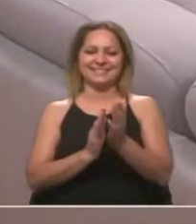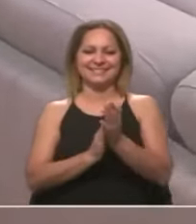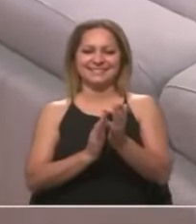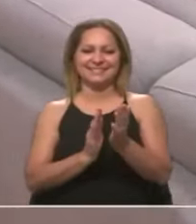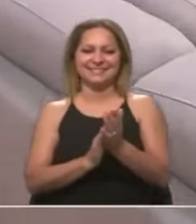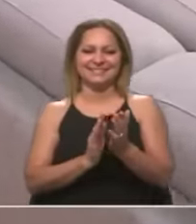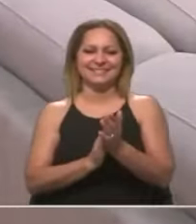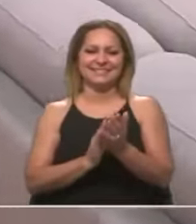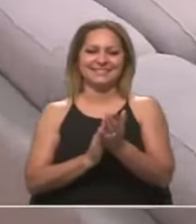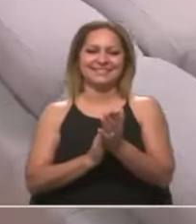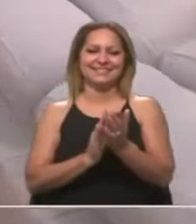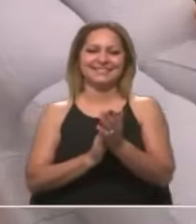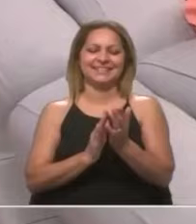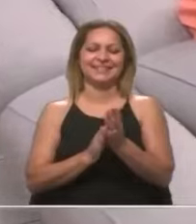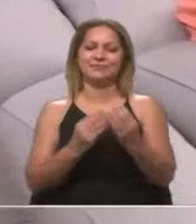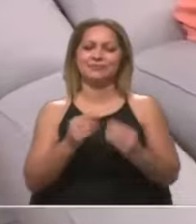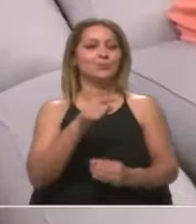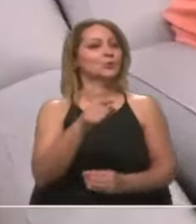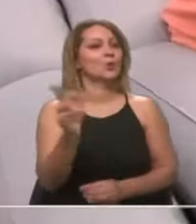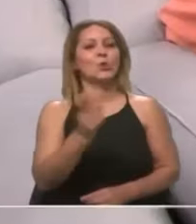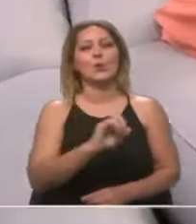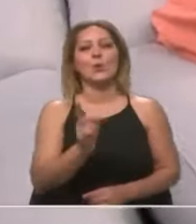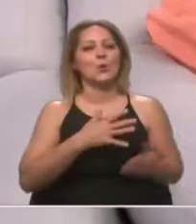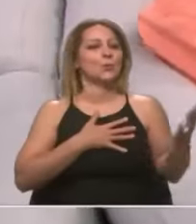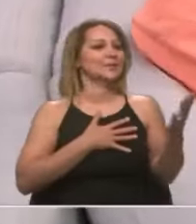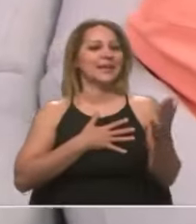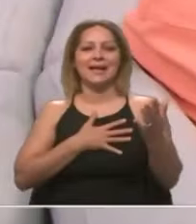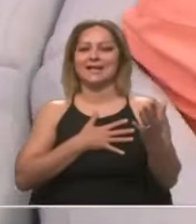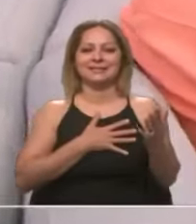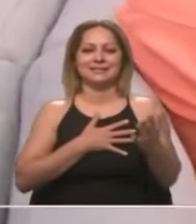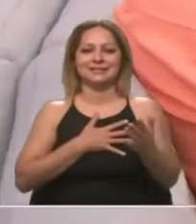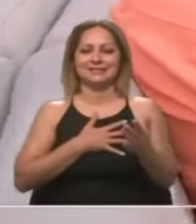Ouviste? Ai, que bom! Tu não danças! Ela não dança, os